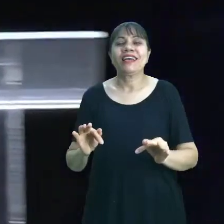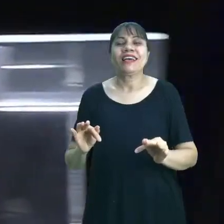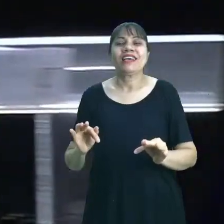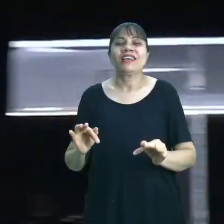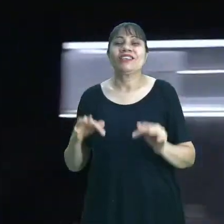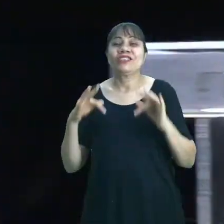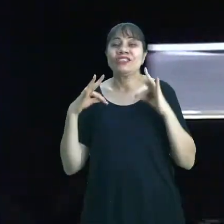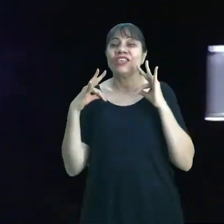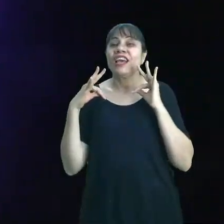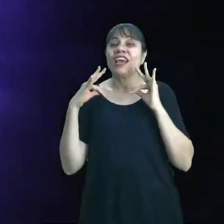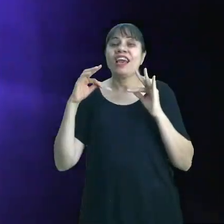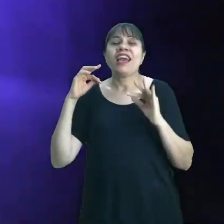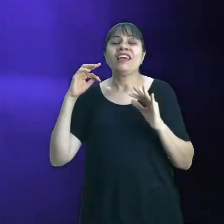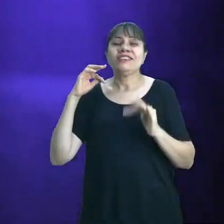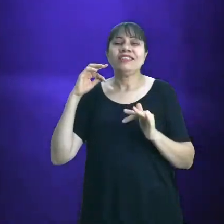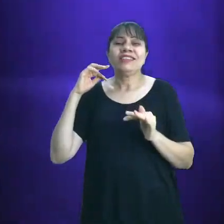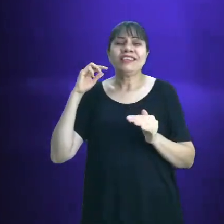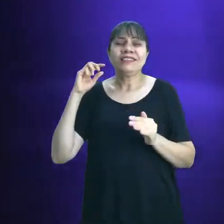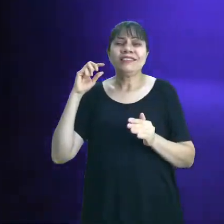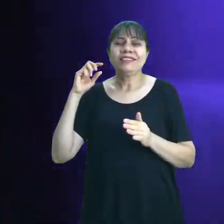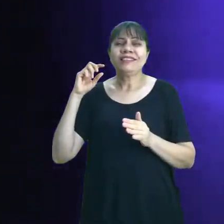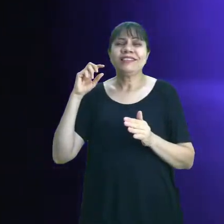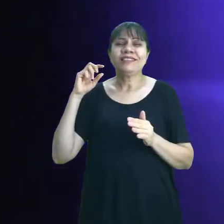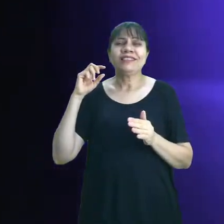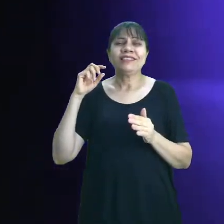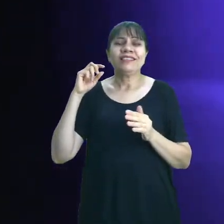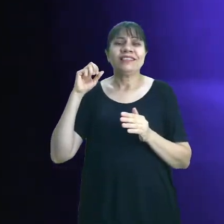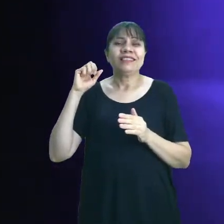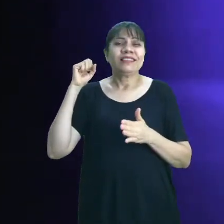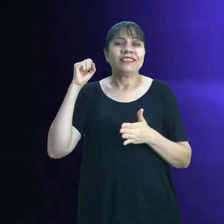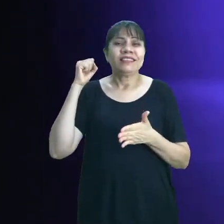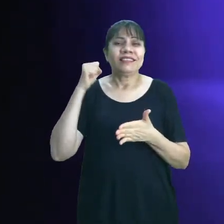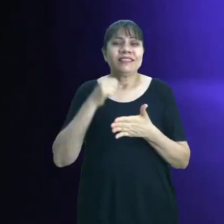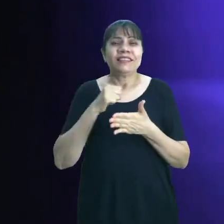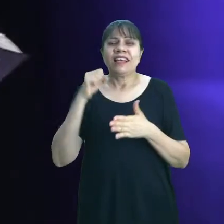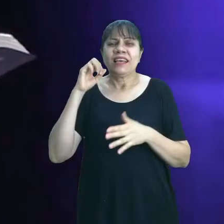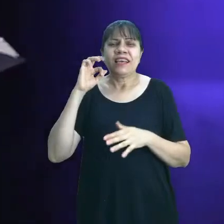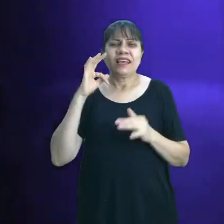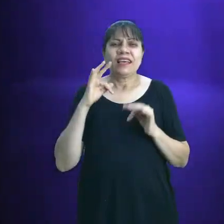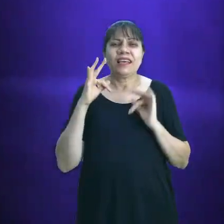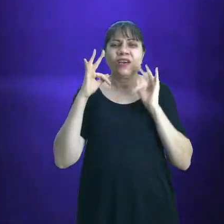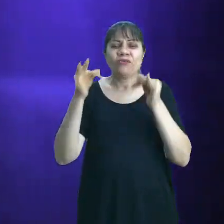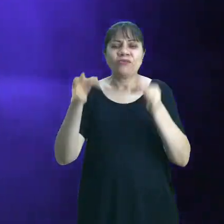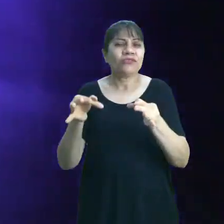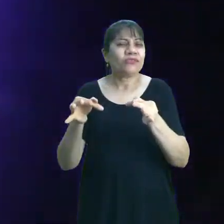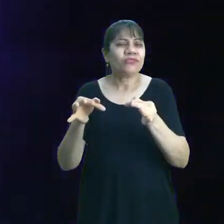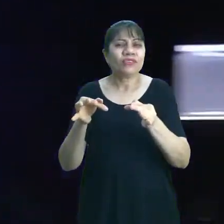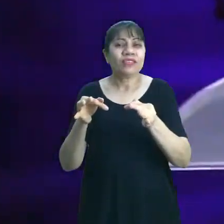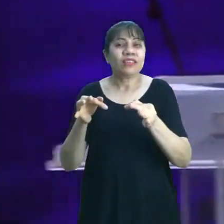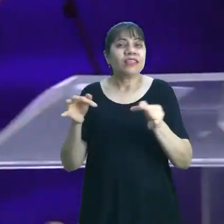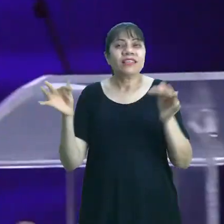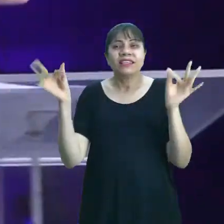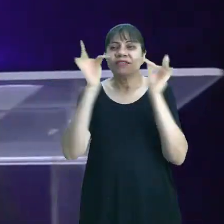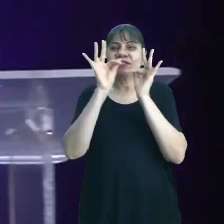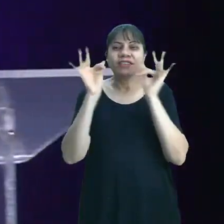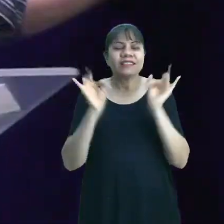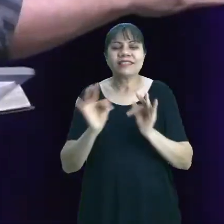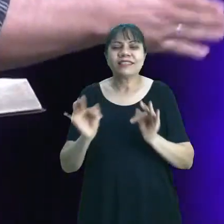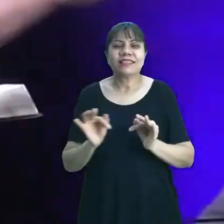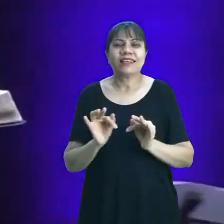como resultado daquilo que nós traçamos nas nossas vidas, dos nossos